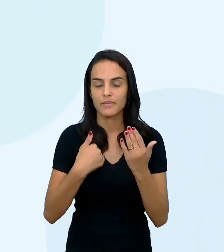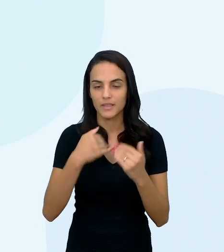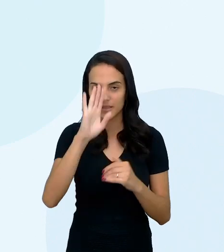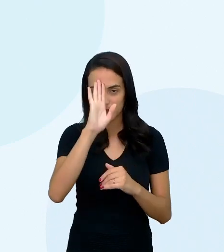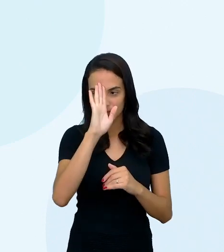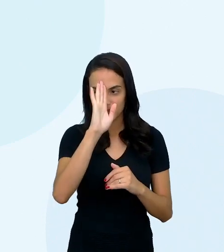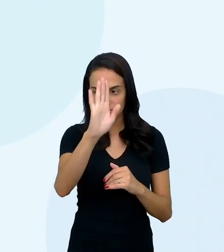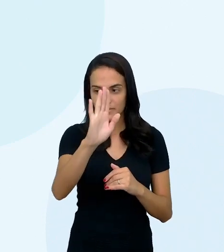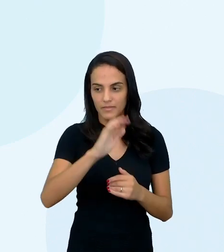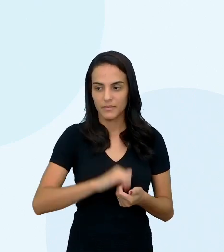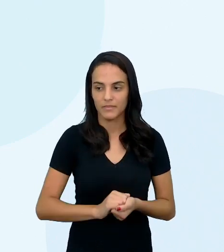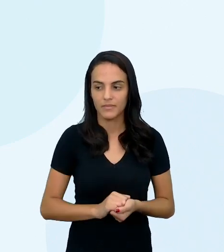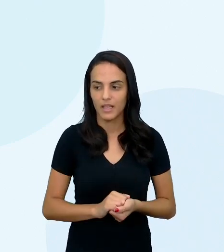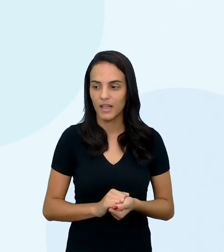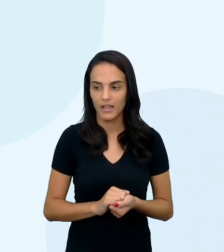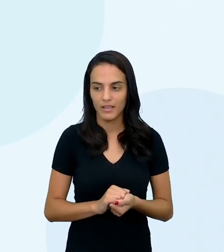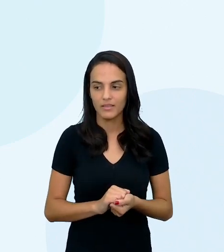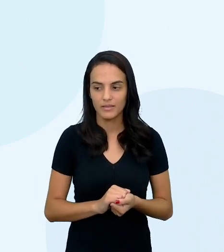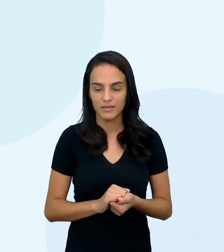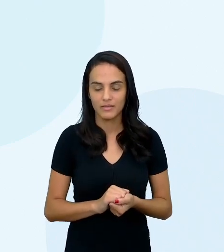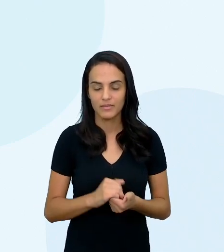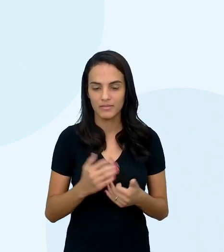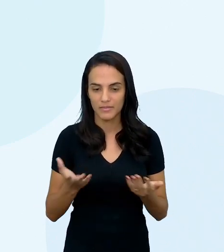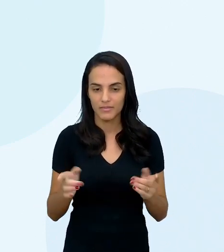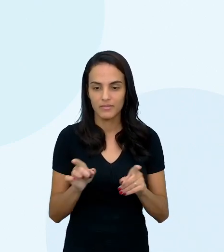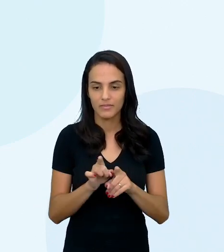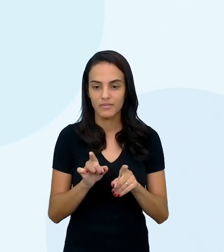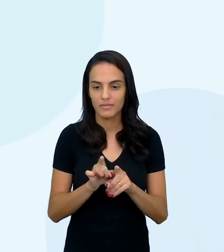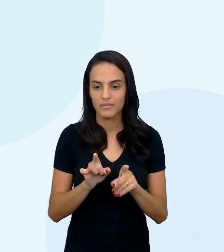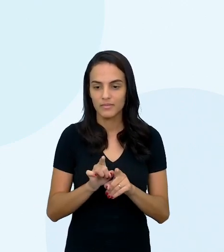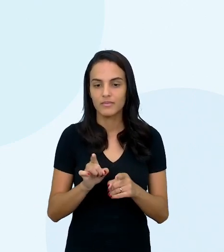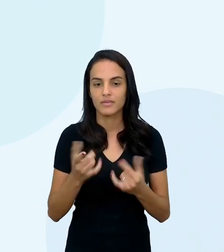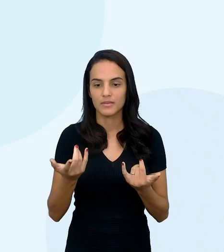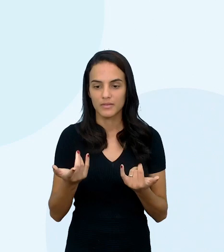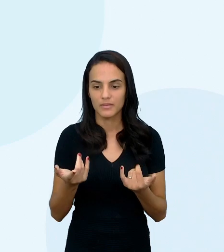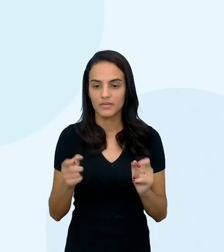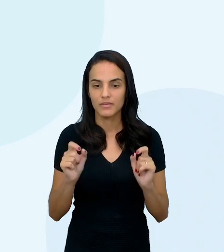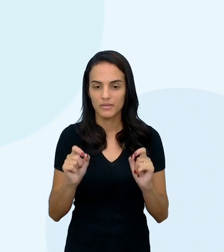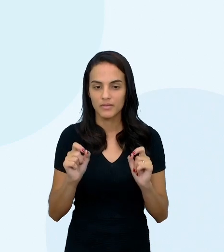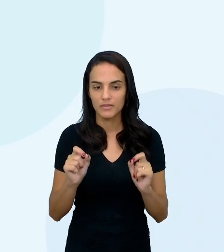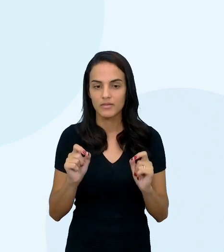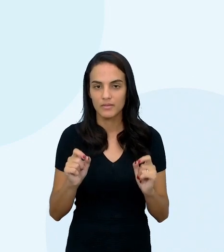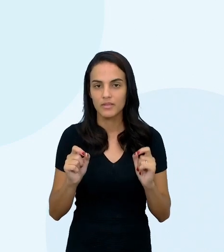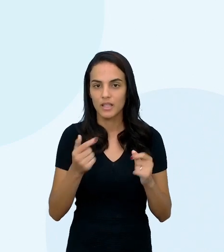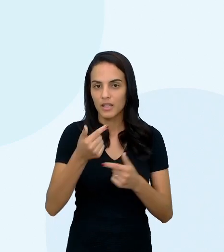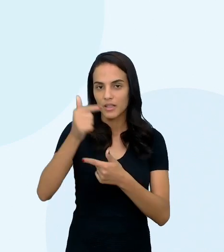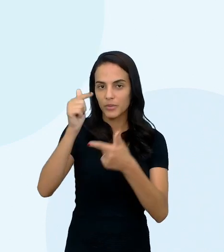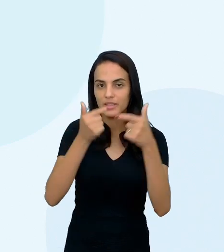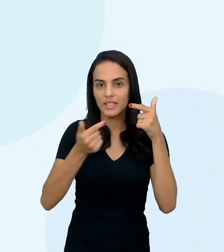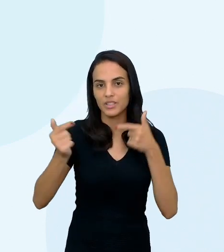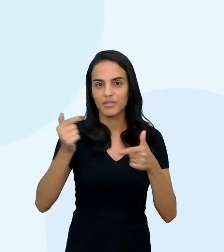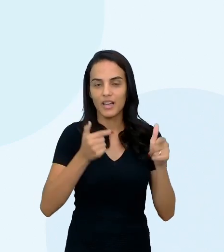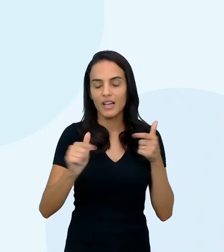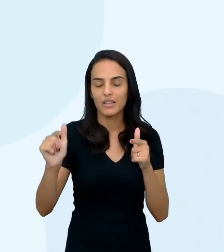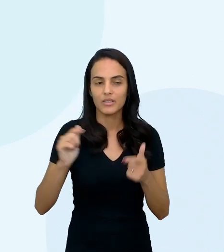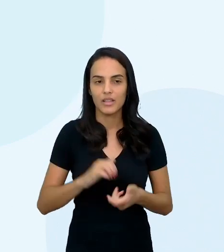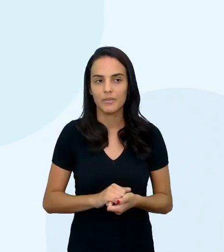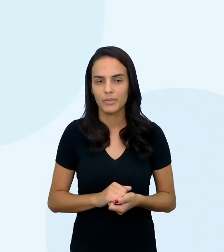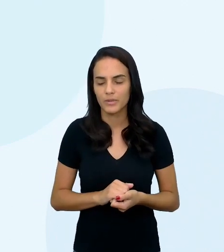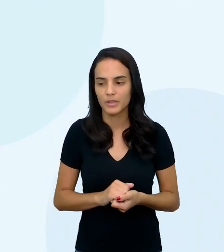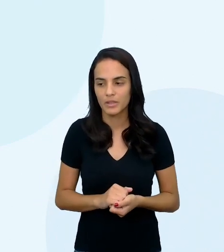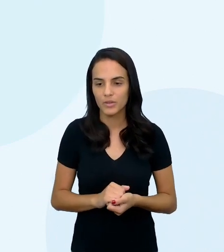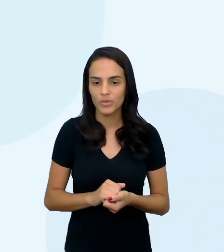principalmente na formação aí de proteínas, formação, por exemplo, de outras substâncias dentro do nosso